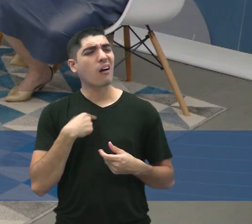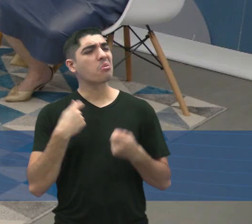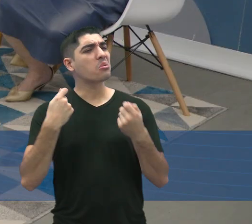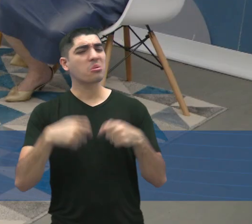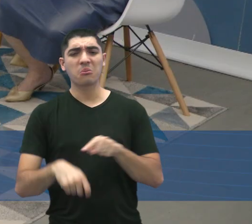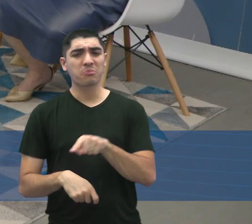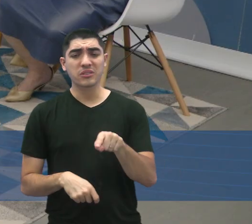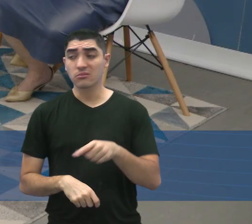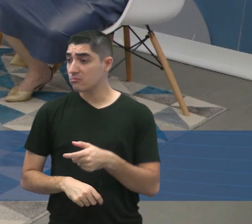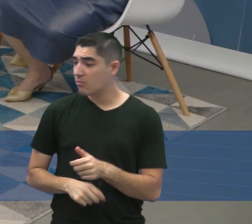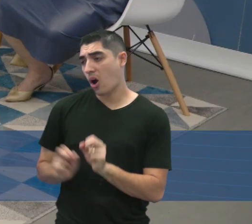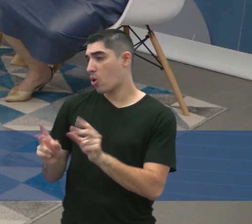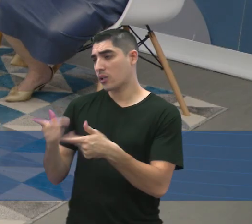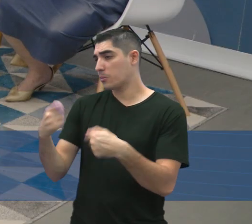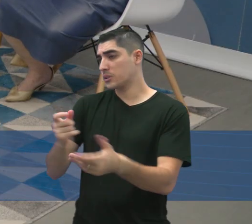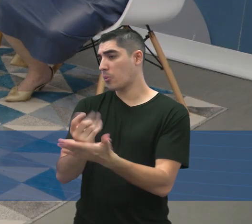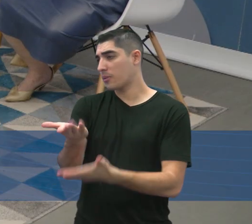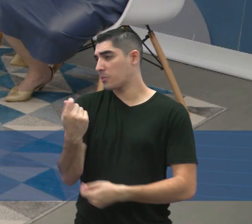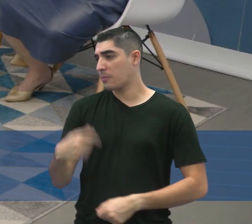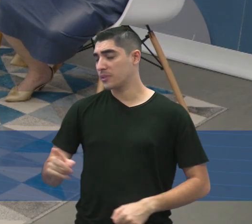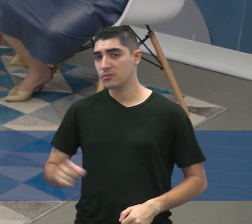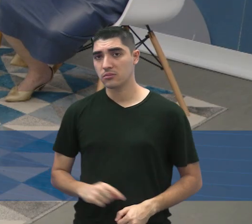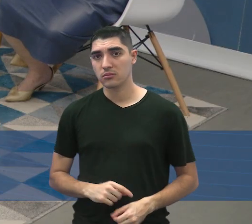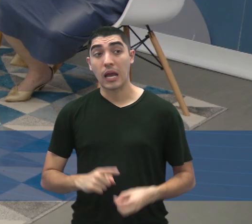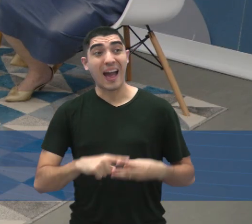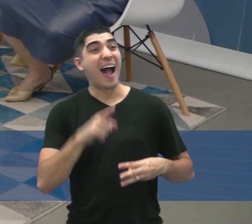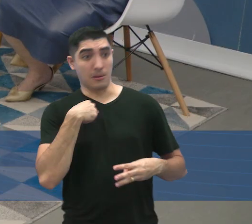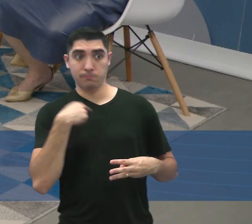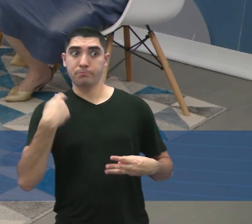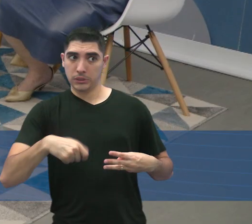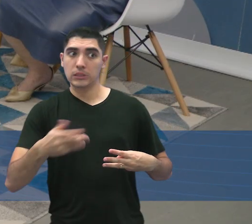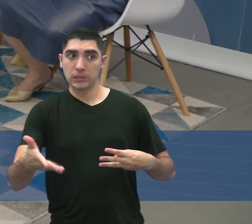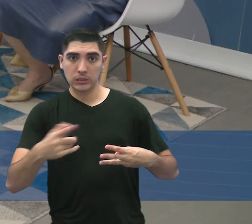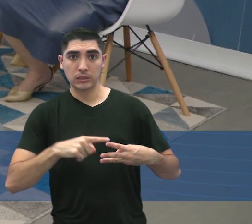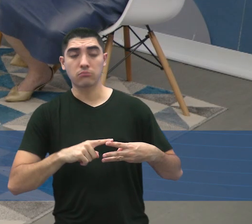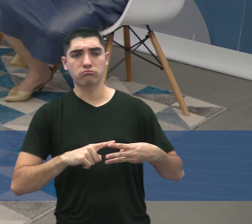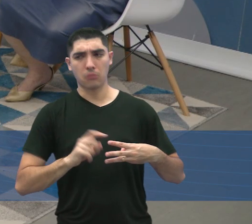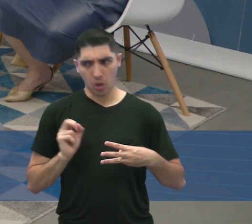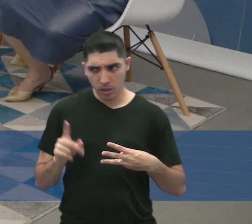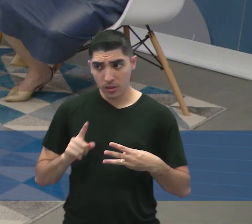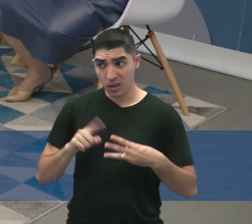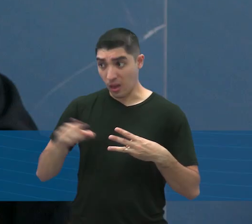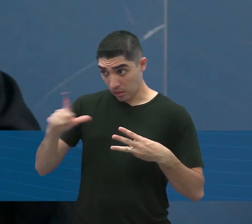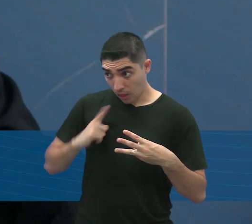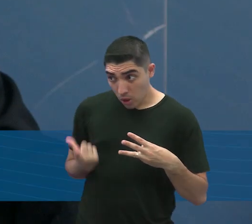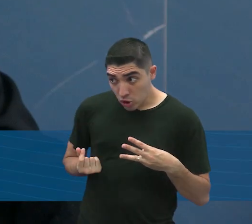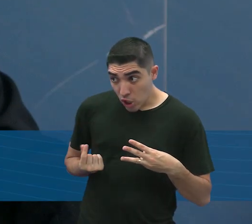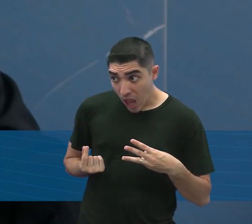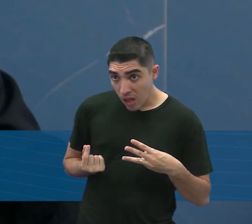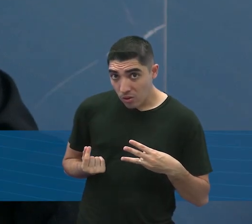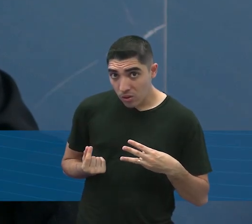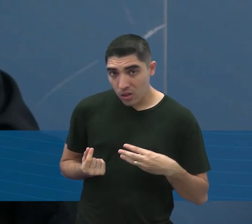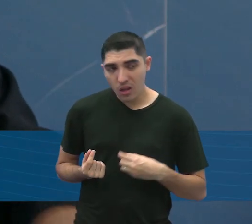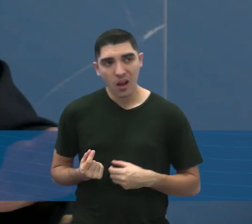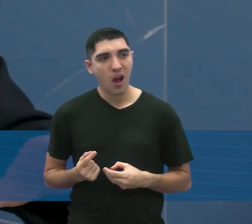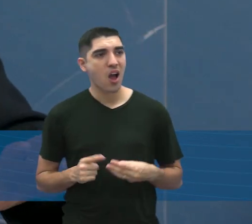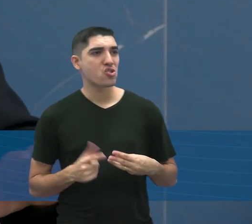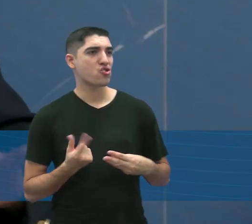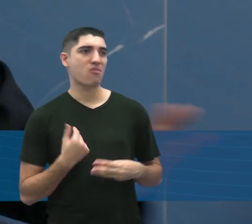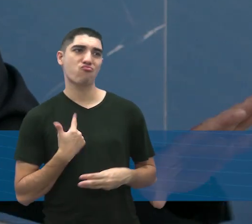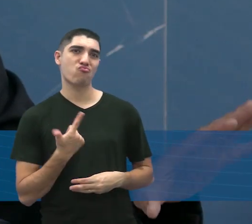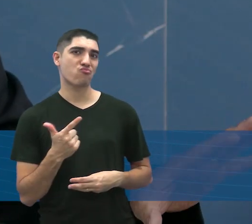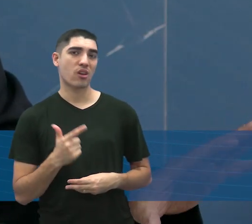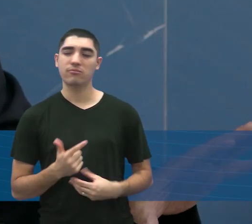preciso. Acabou, não vou comprar. Aí eu preciso. Eu faço a segunda pergunta. Eu tenho dinheiro? Não